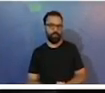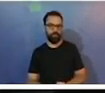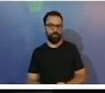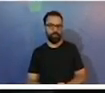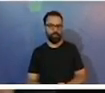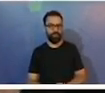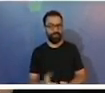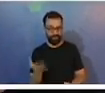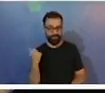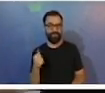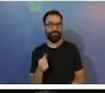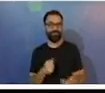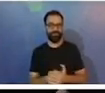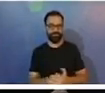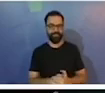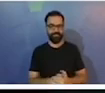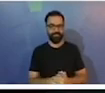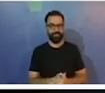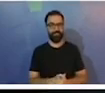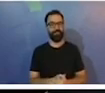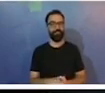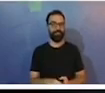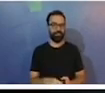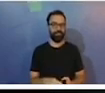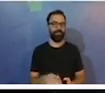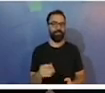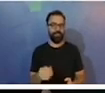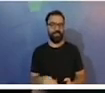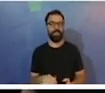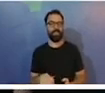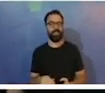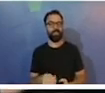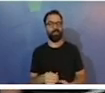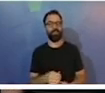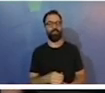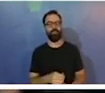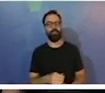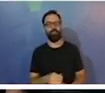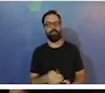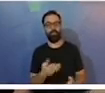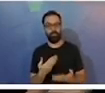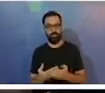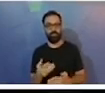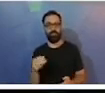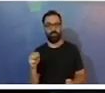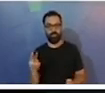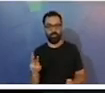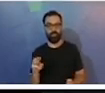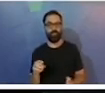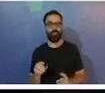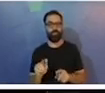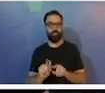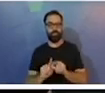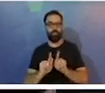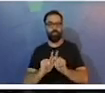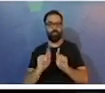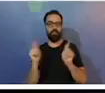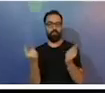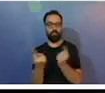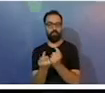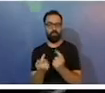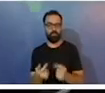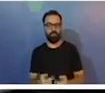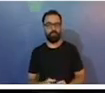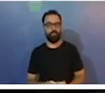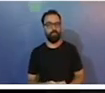tá? Vamos lá? Hoje nós vamos para a nossa terceira aula do Caderno 4 de Geografia. Sou a professora Adriana e nós